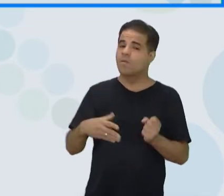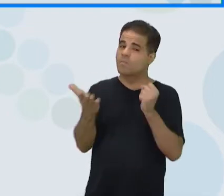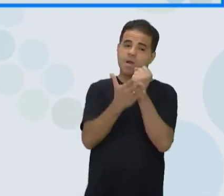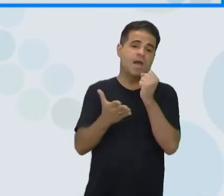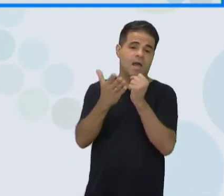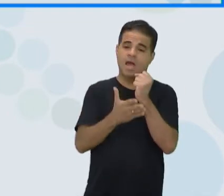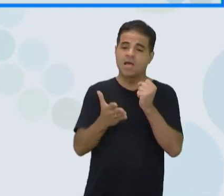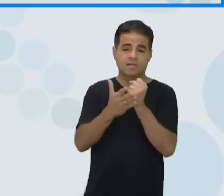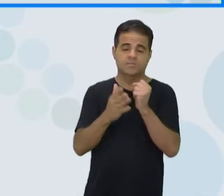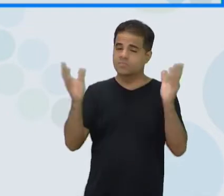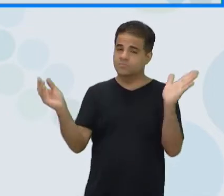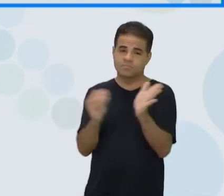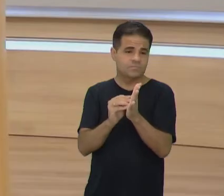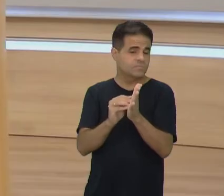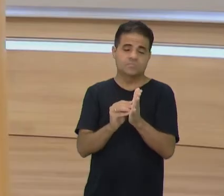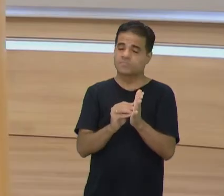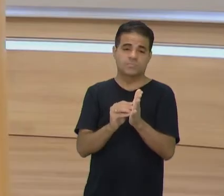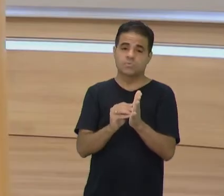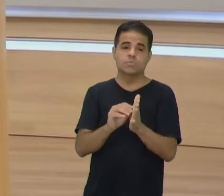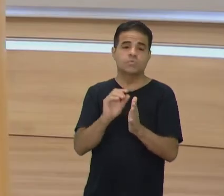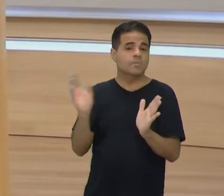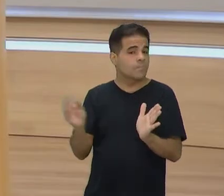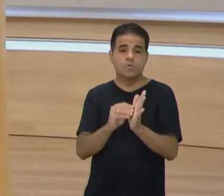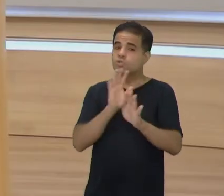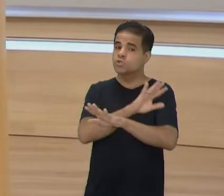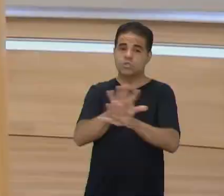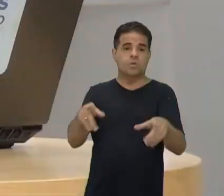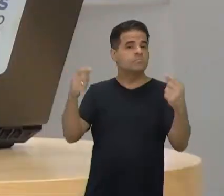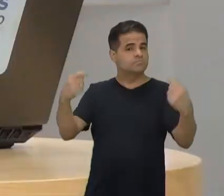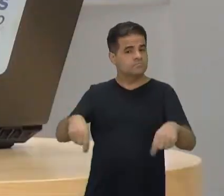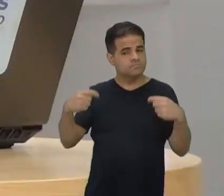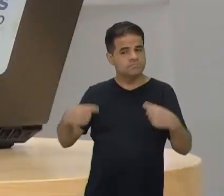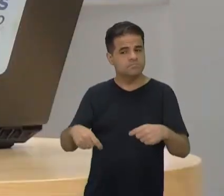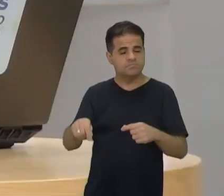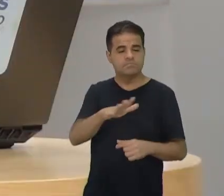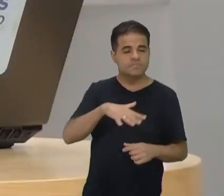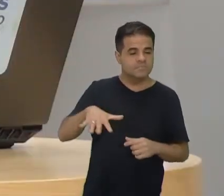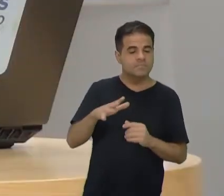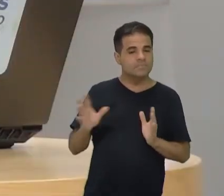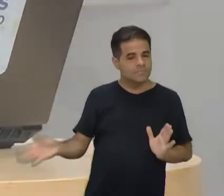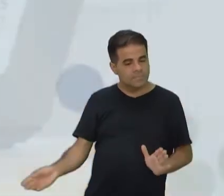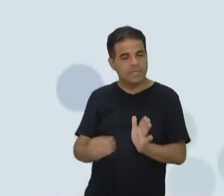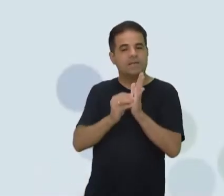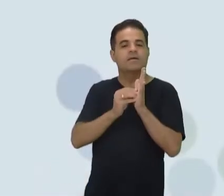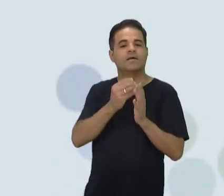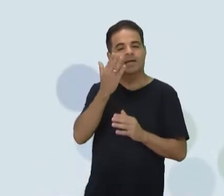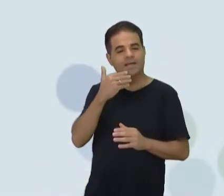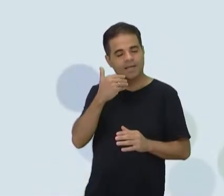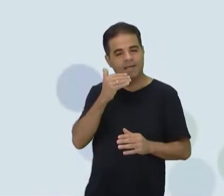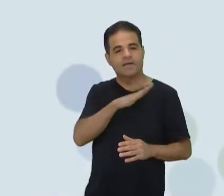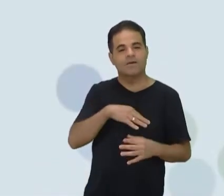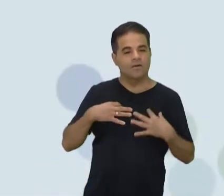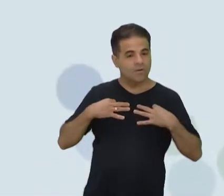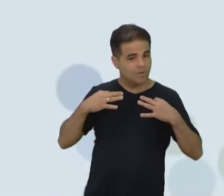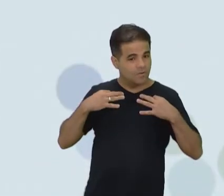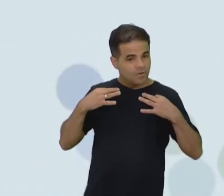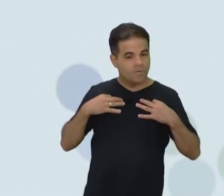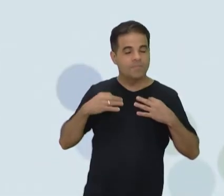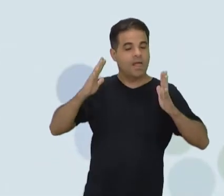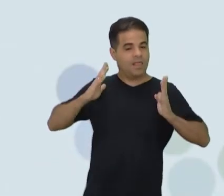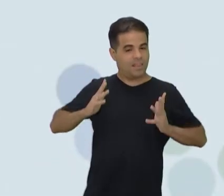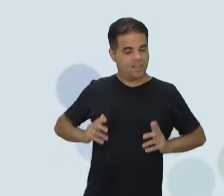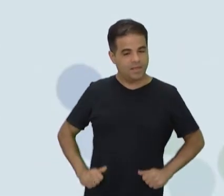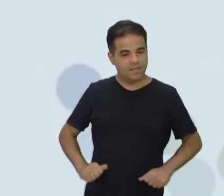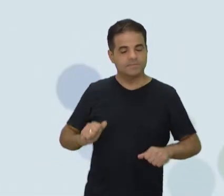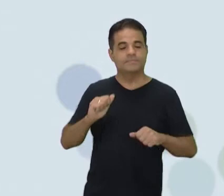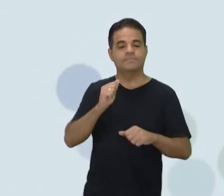então, viu? Você não pôs o supérfluo, você só colocou o que precisa mesmo. Eu só coloquei o que precisa, como alimentação, roupa e higiene. E a